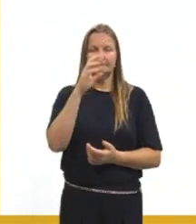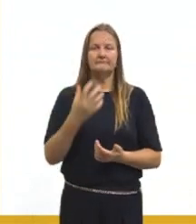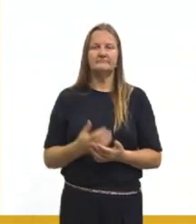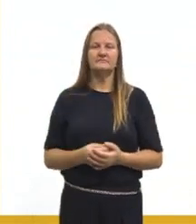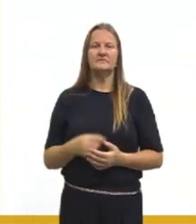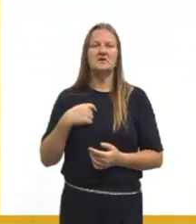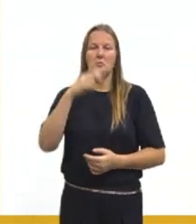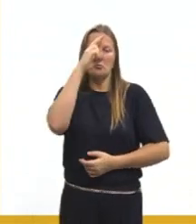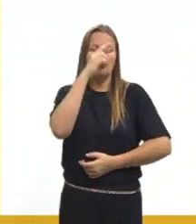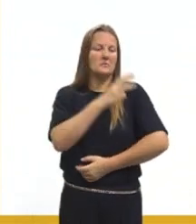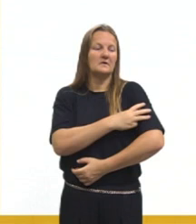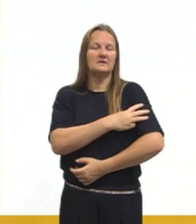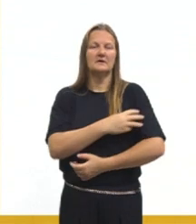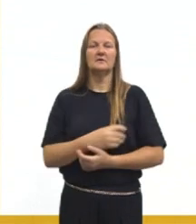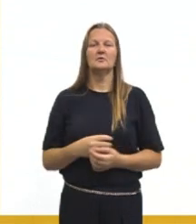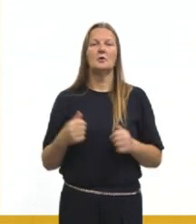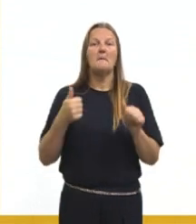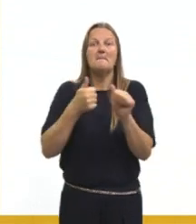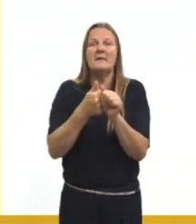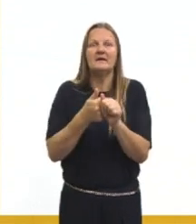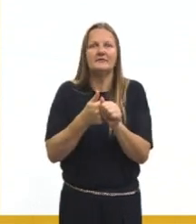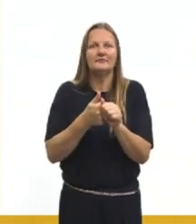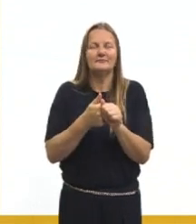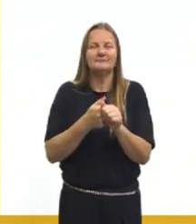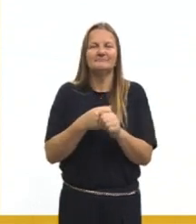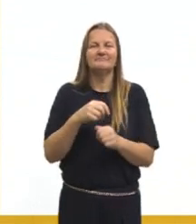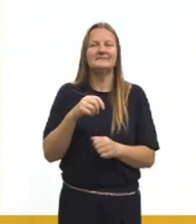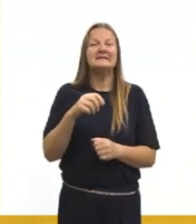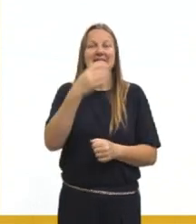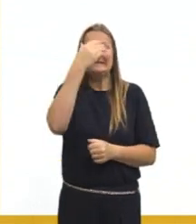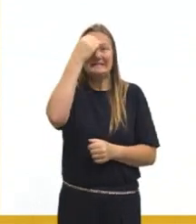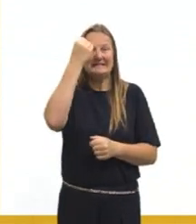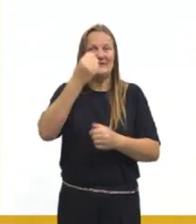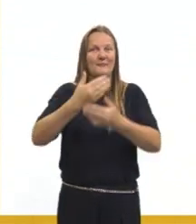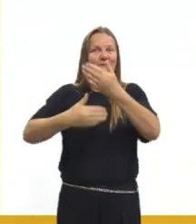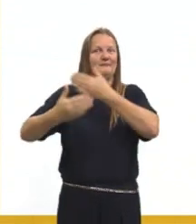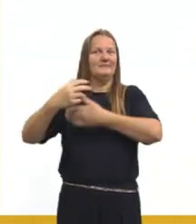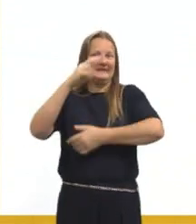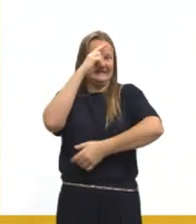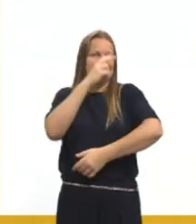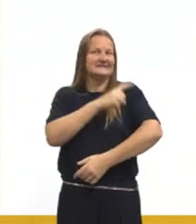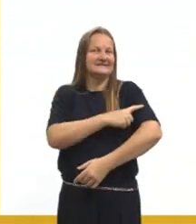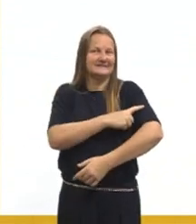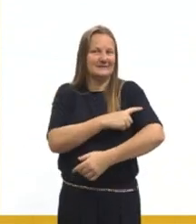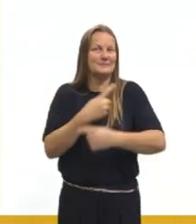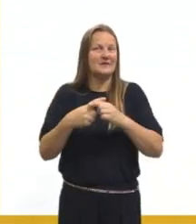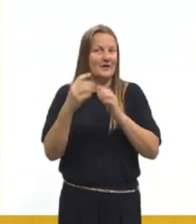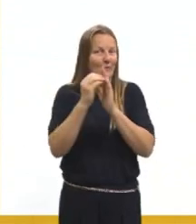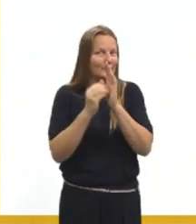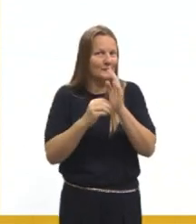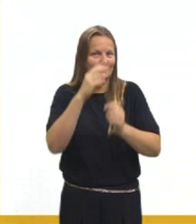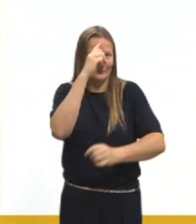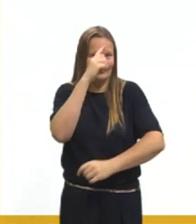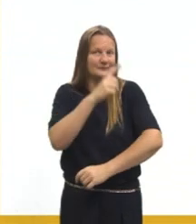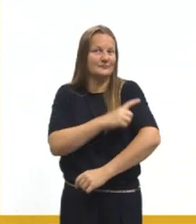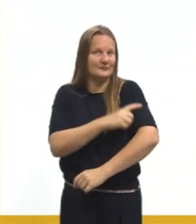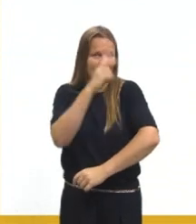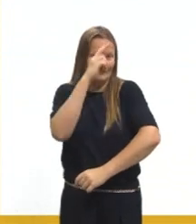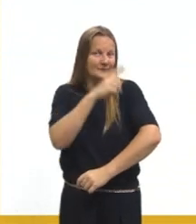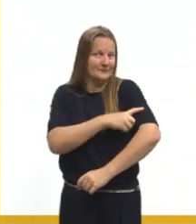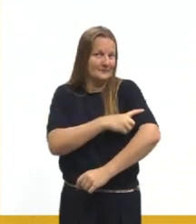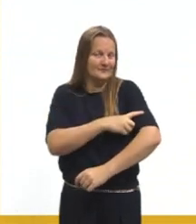Eu tô no terceiro ano tô Fresquinho né não parei de estudar teve essa surpresa porque por né trazer muitos